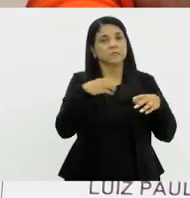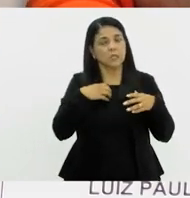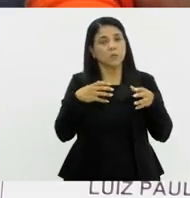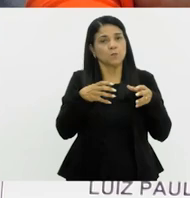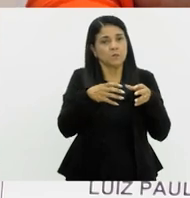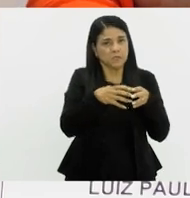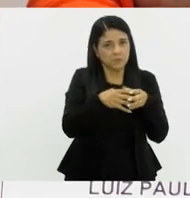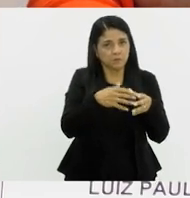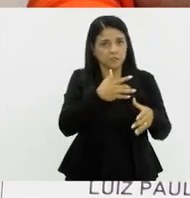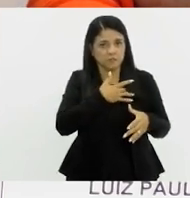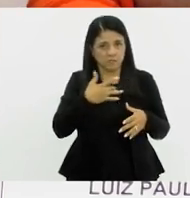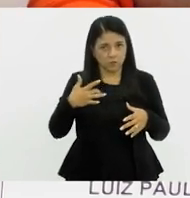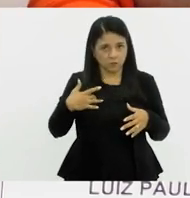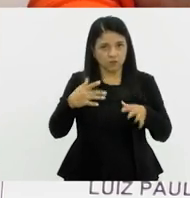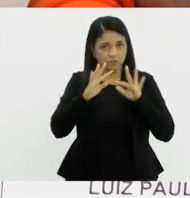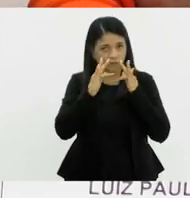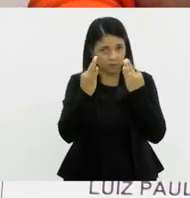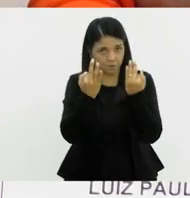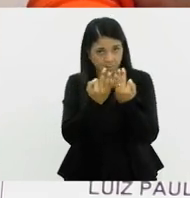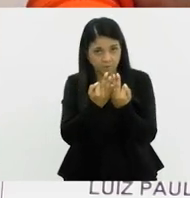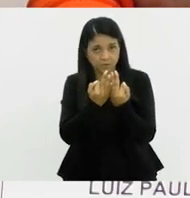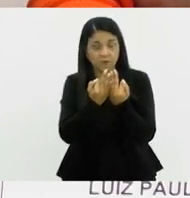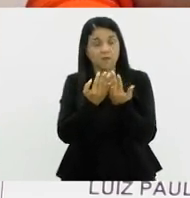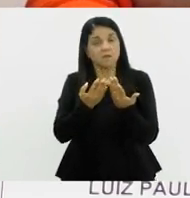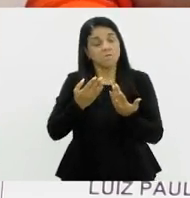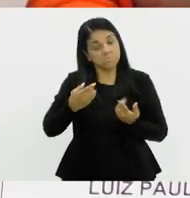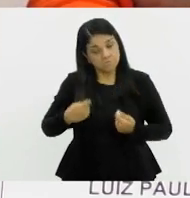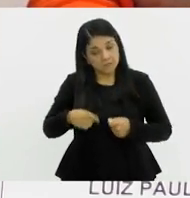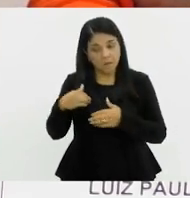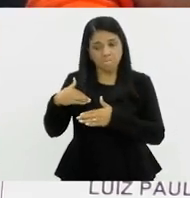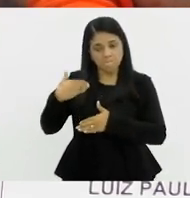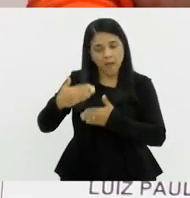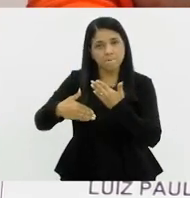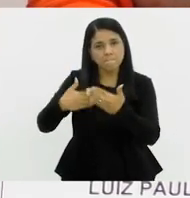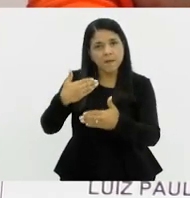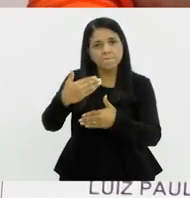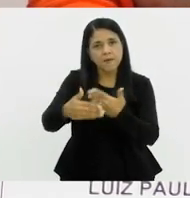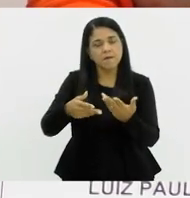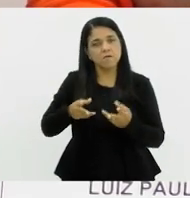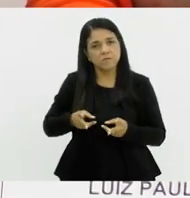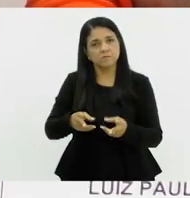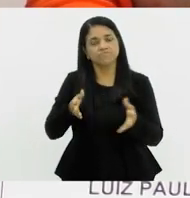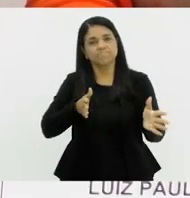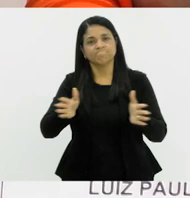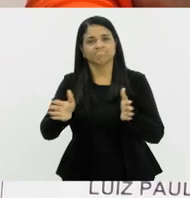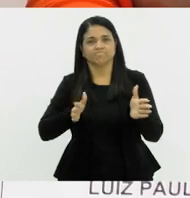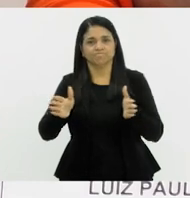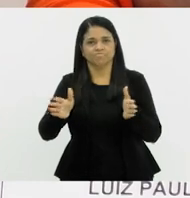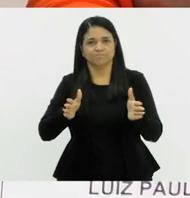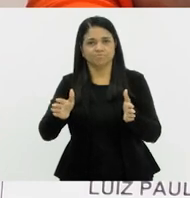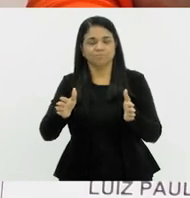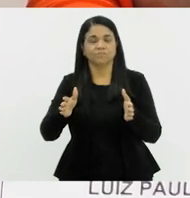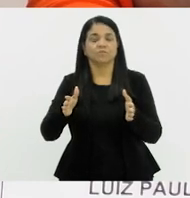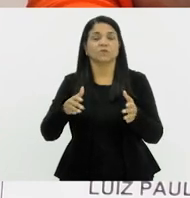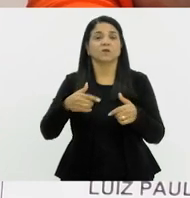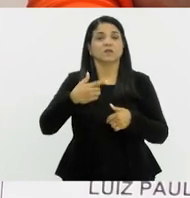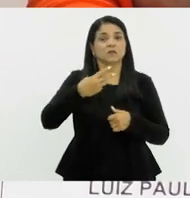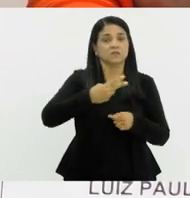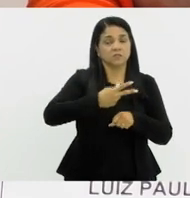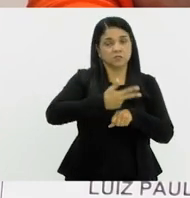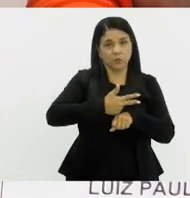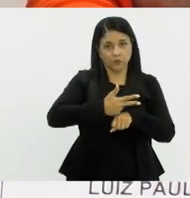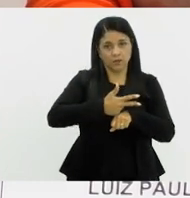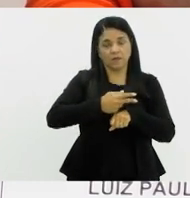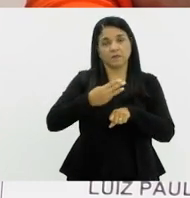família, né? E agora a gente precisa progredir para dar acesso àquelas pessoas na atenção secundária e terciária.